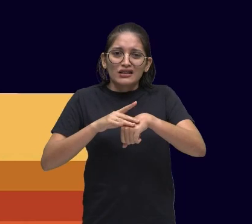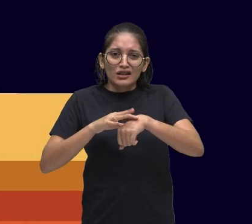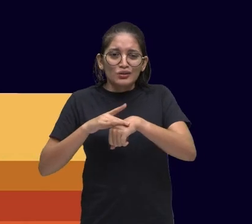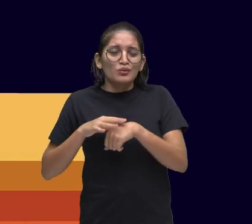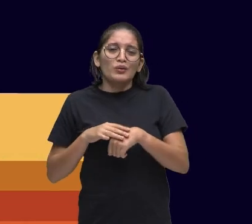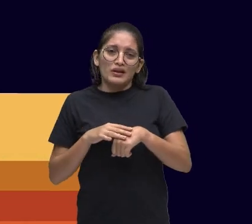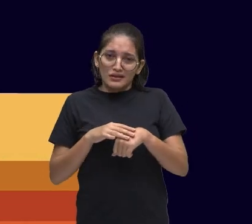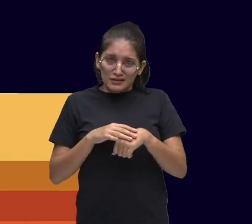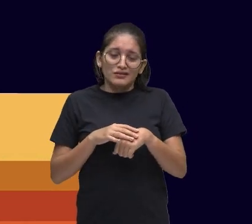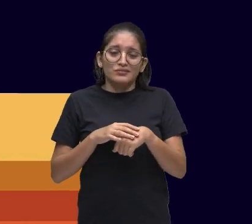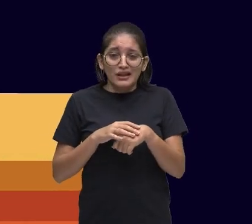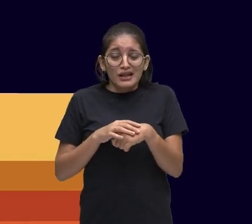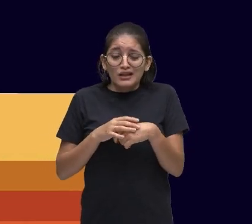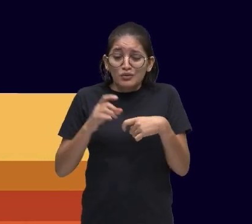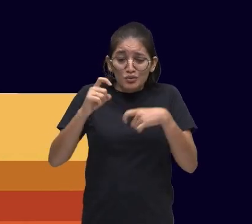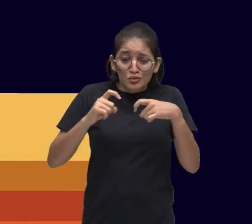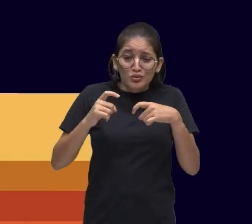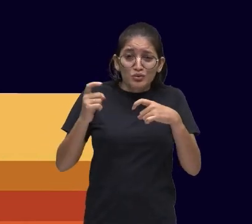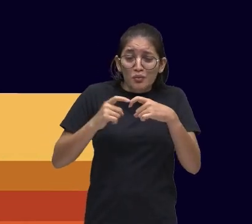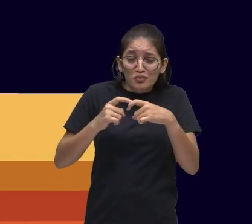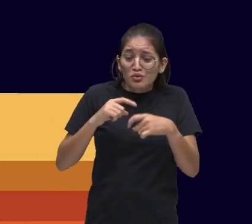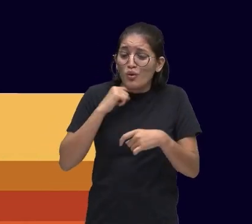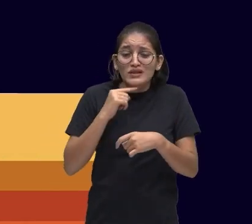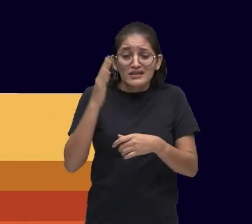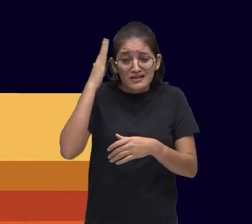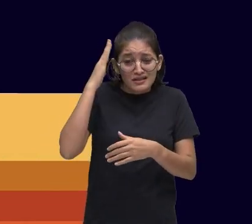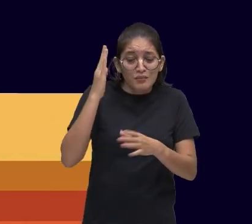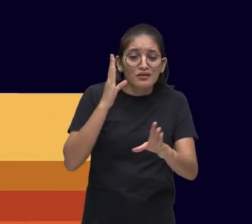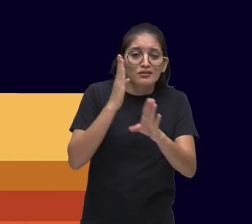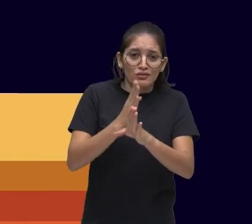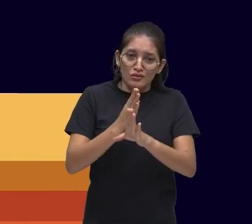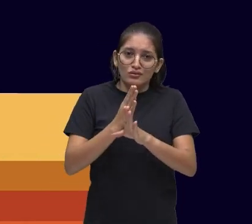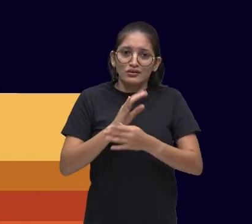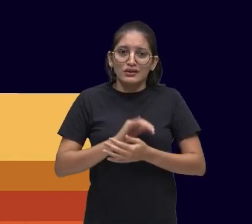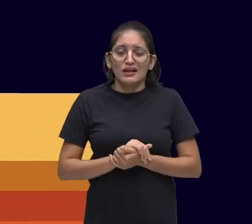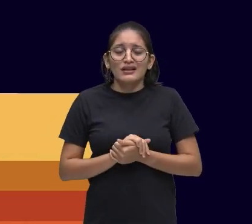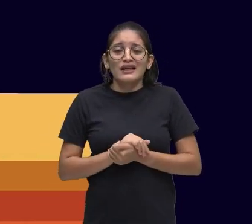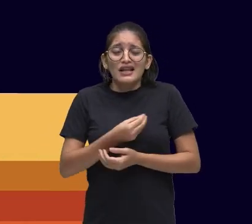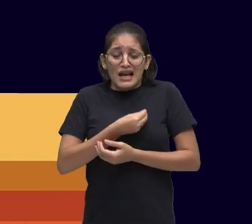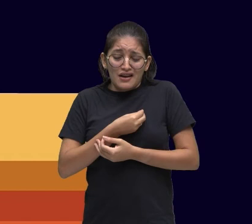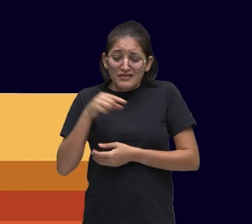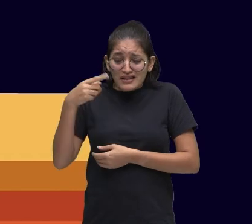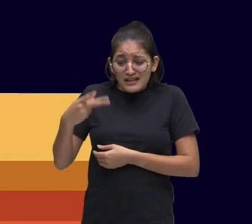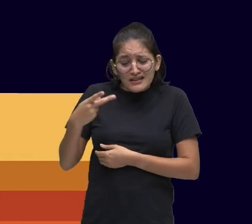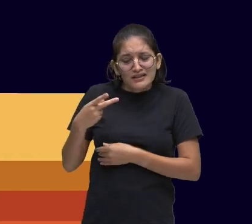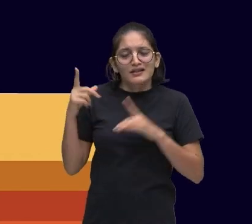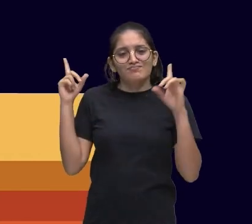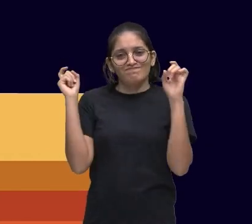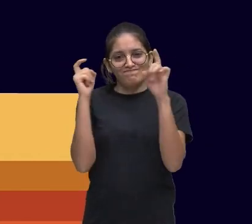e desenganada pelos médicos. A vida no seu lar deve estar muito difícil.